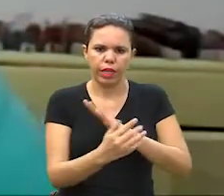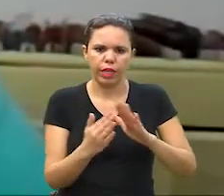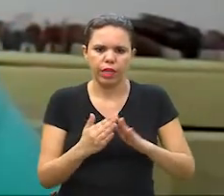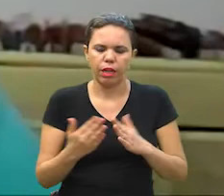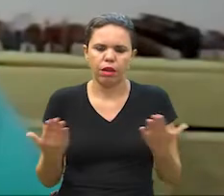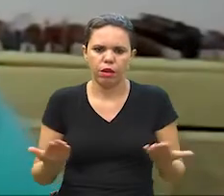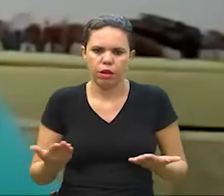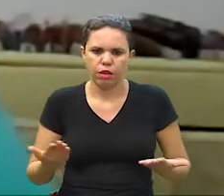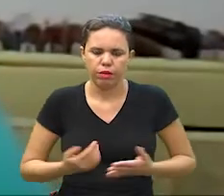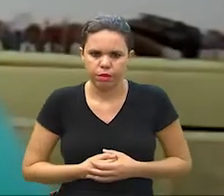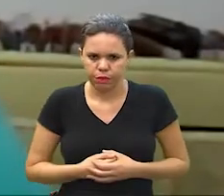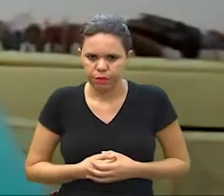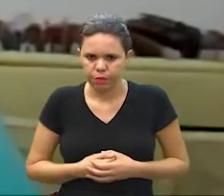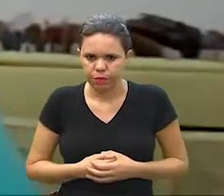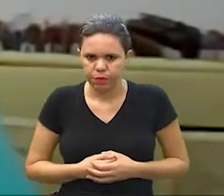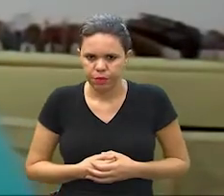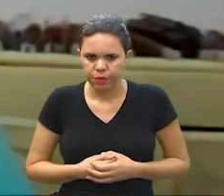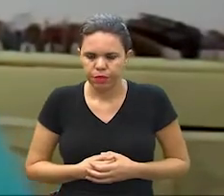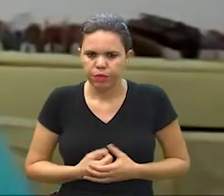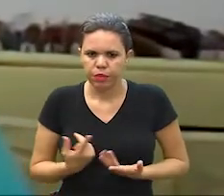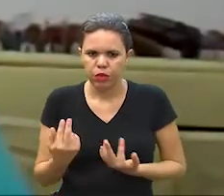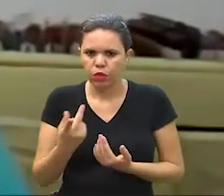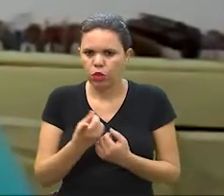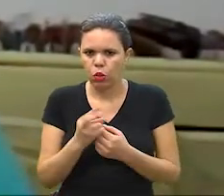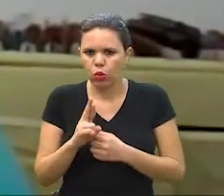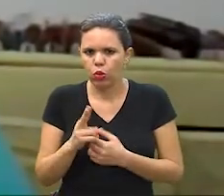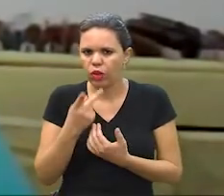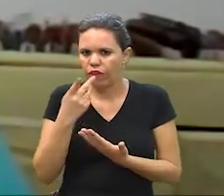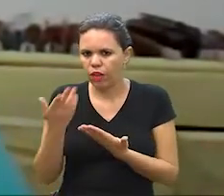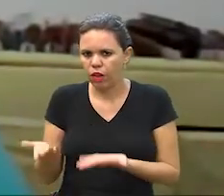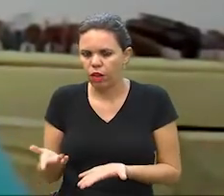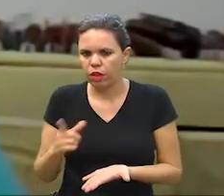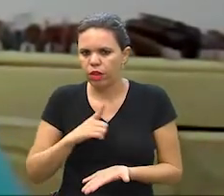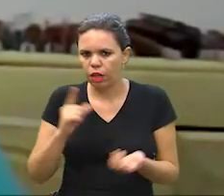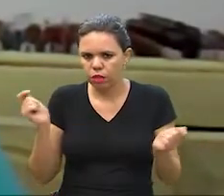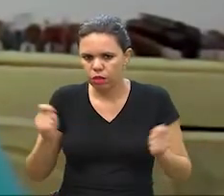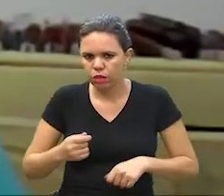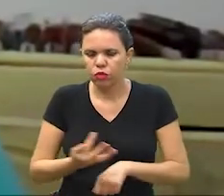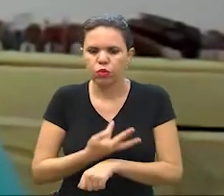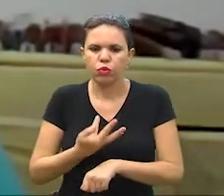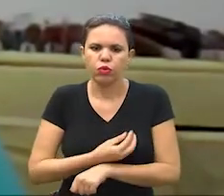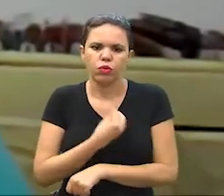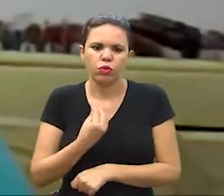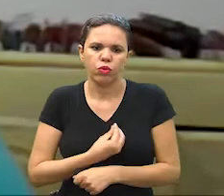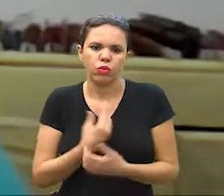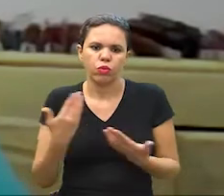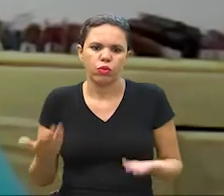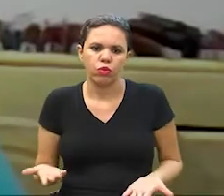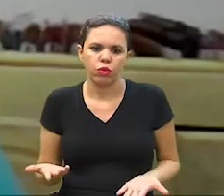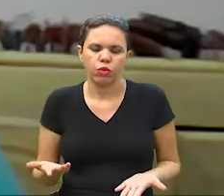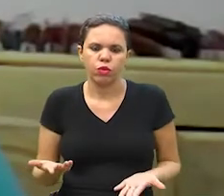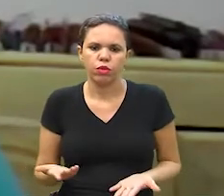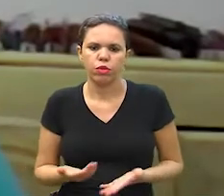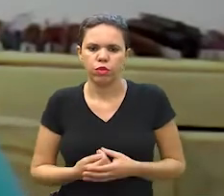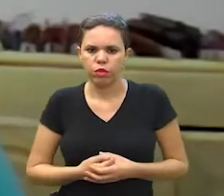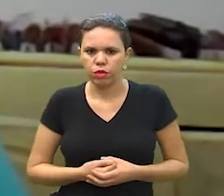nesse isolamento, como disse muito bem a doutora Carmen, e ter condição de sobreviver. Então, quando a